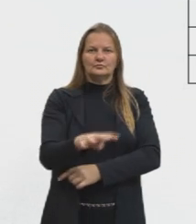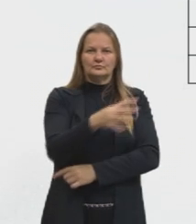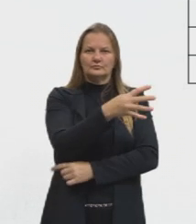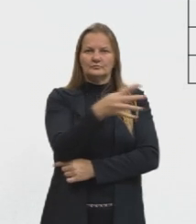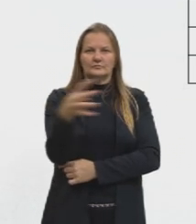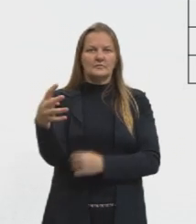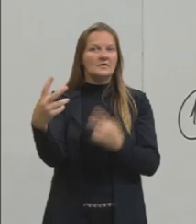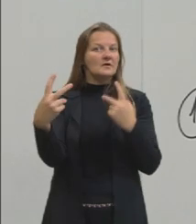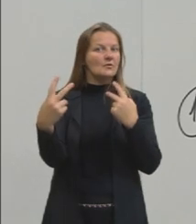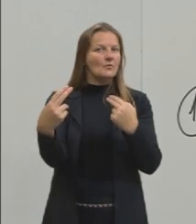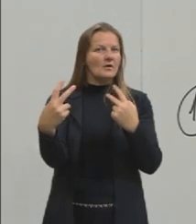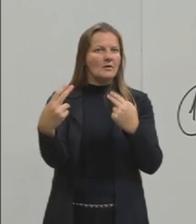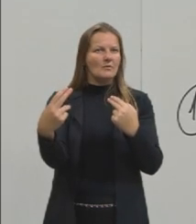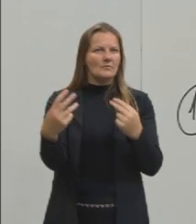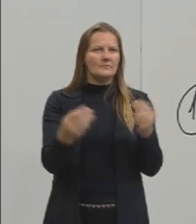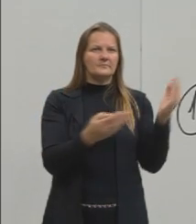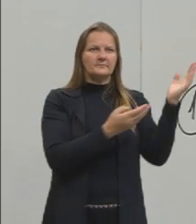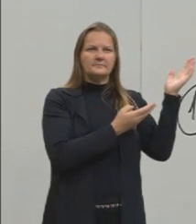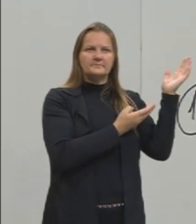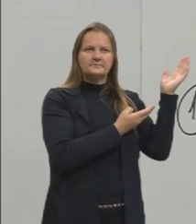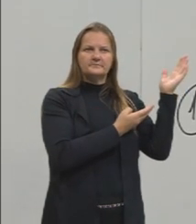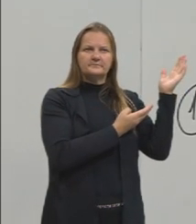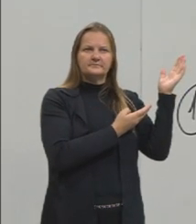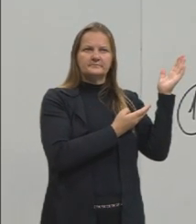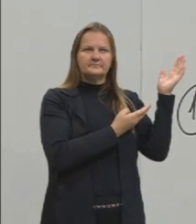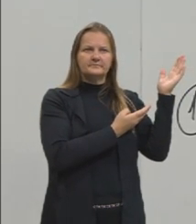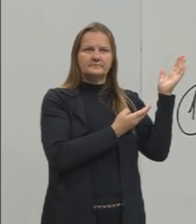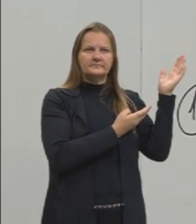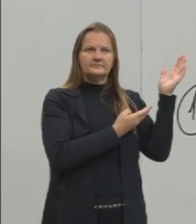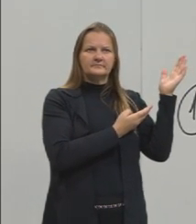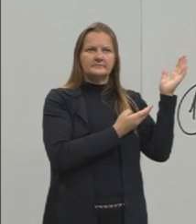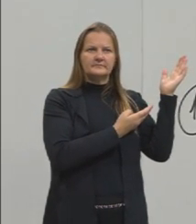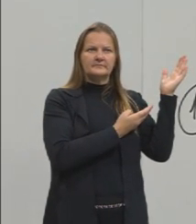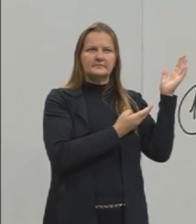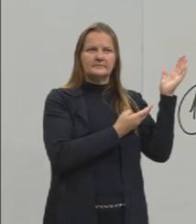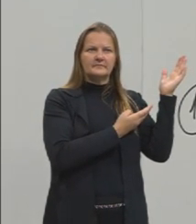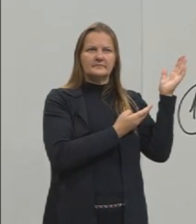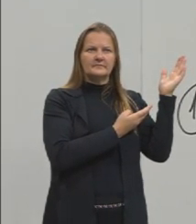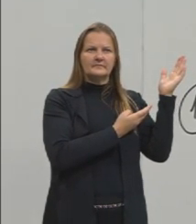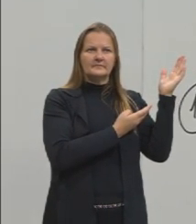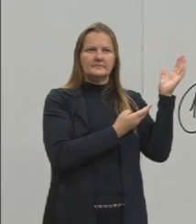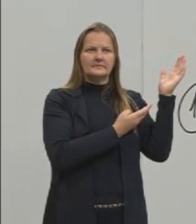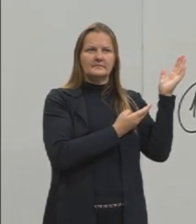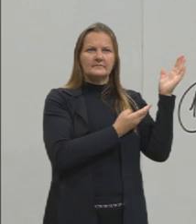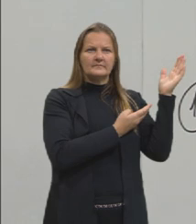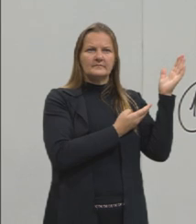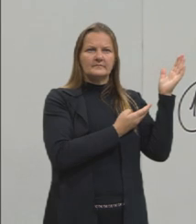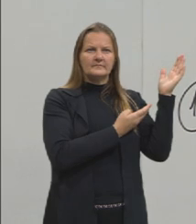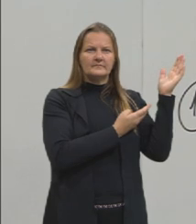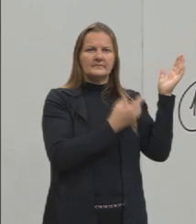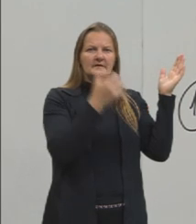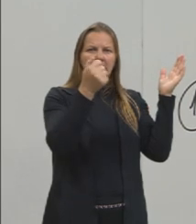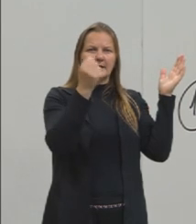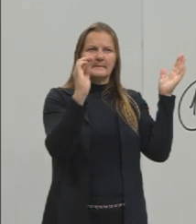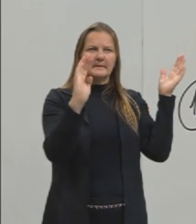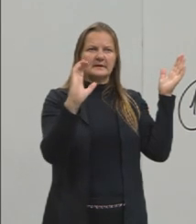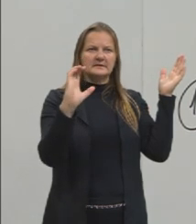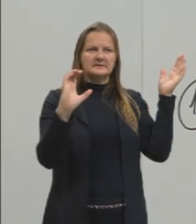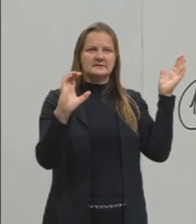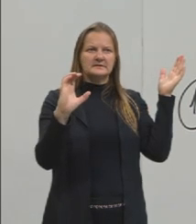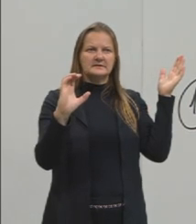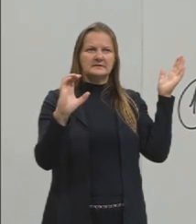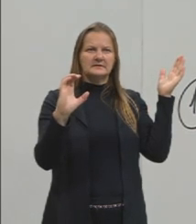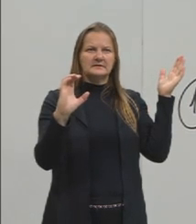mesmo a mesma tabela onde nós temos mulher homem e Total nós temos também aqui ó a b c d